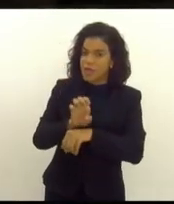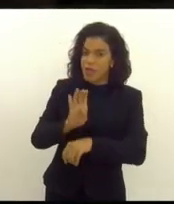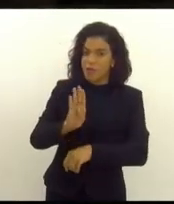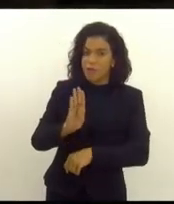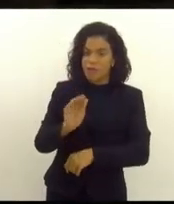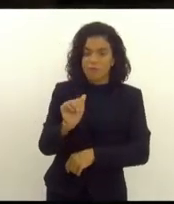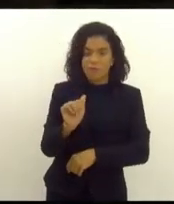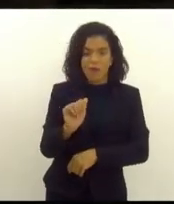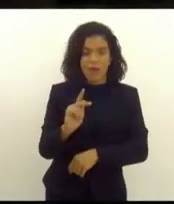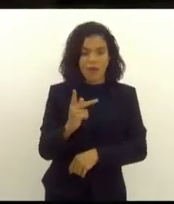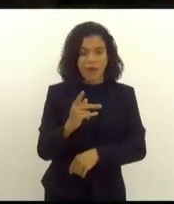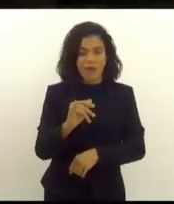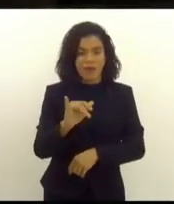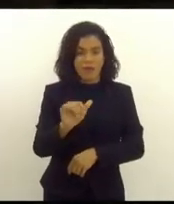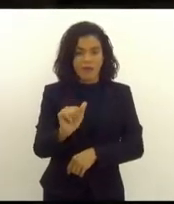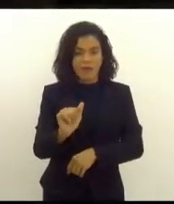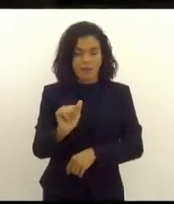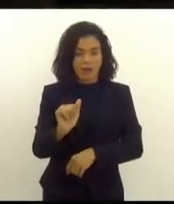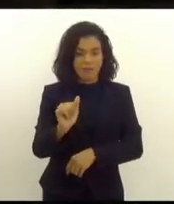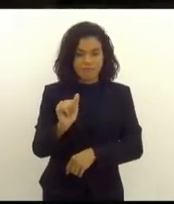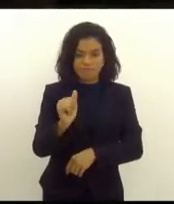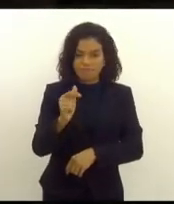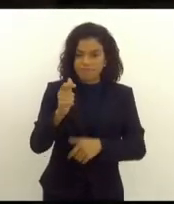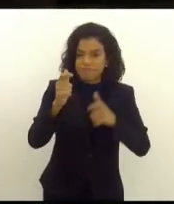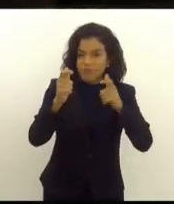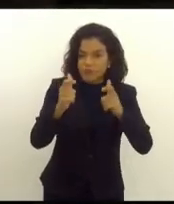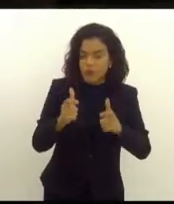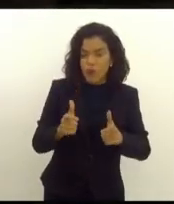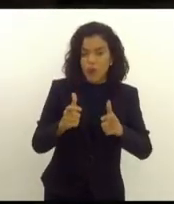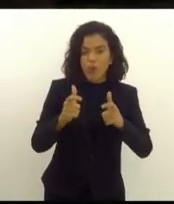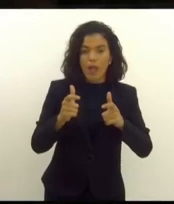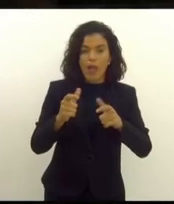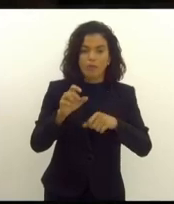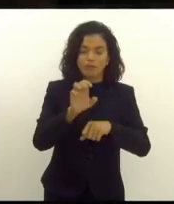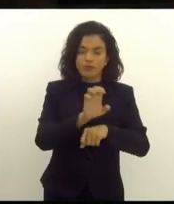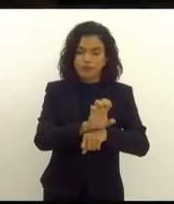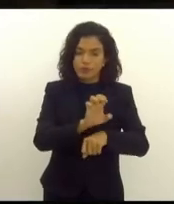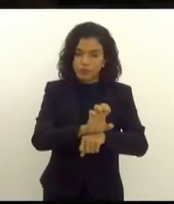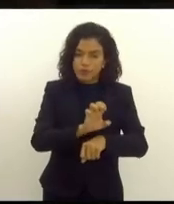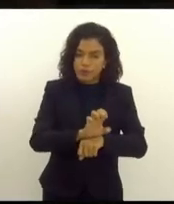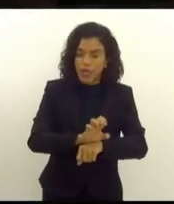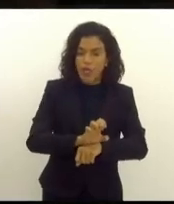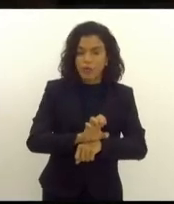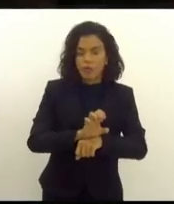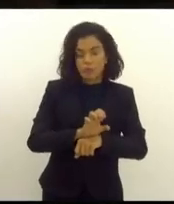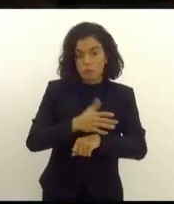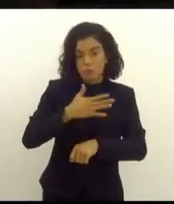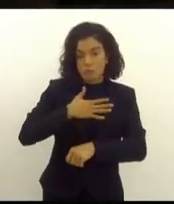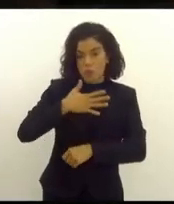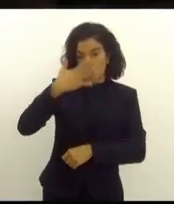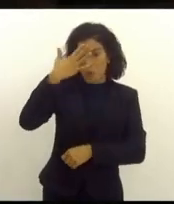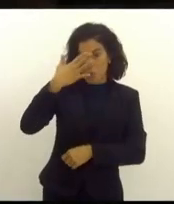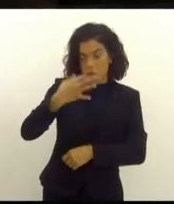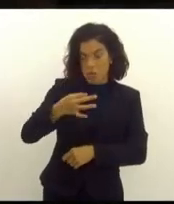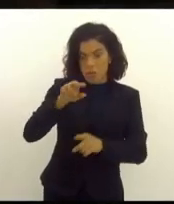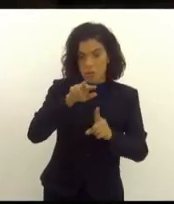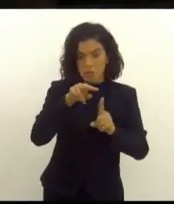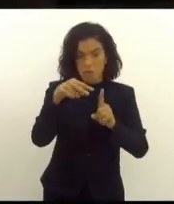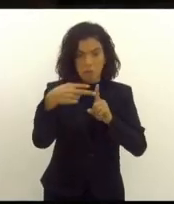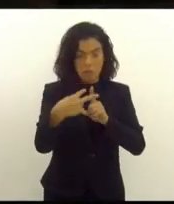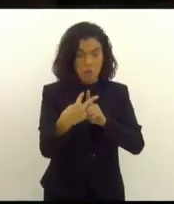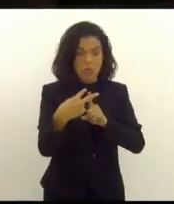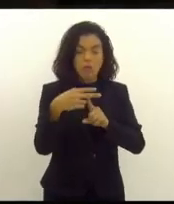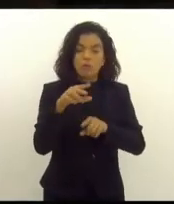terra de todos os santos um dos Estados no meu entendimento que tem